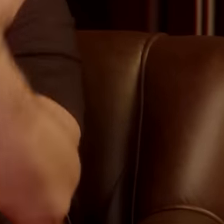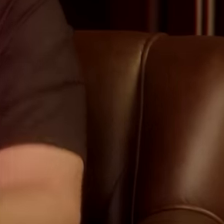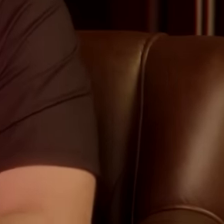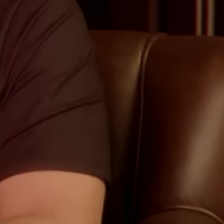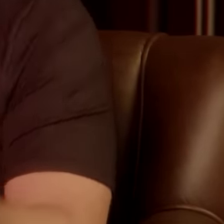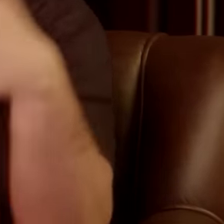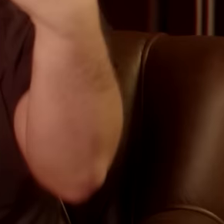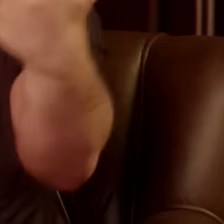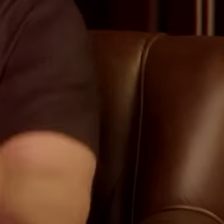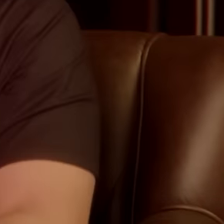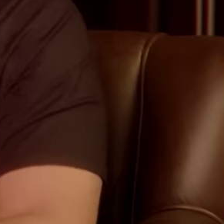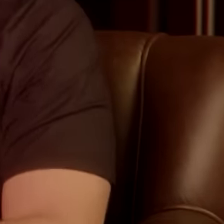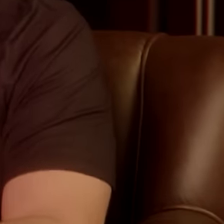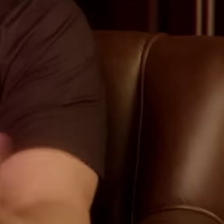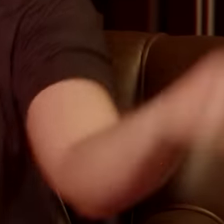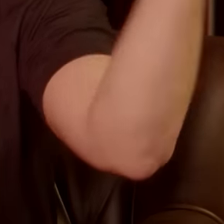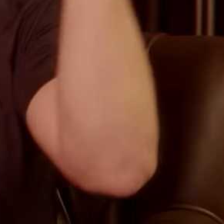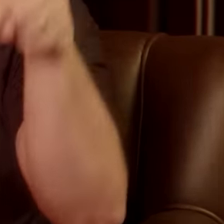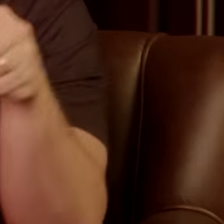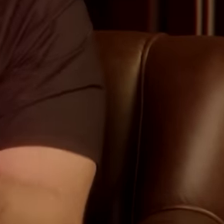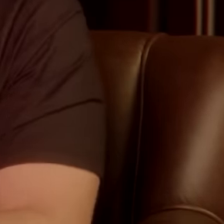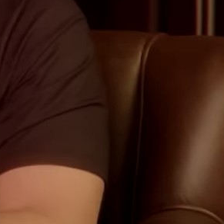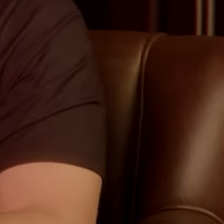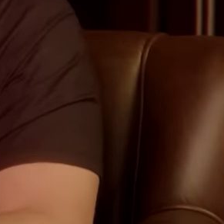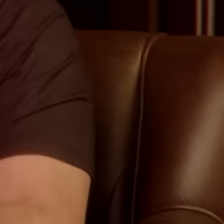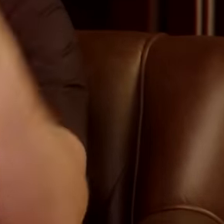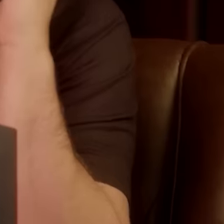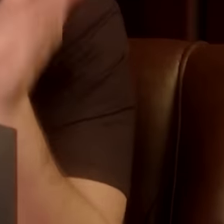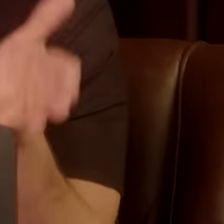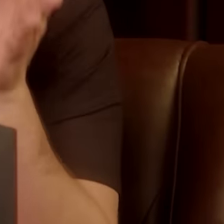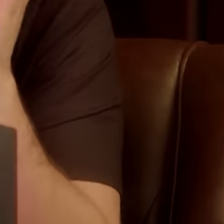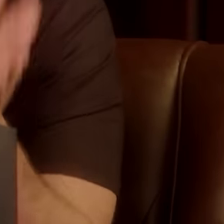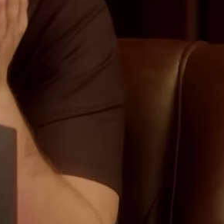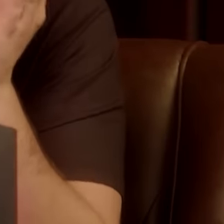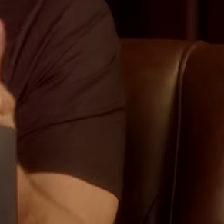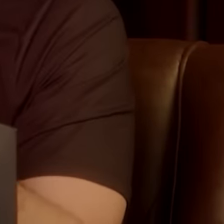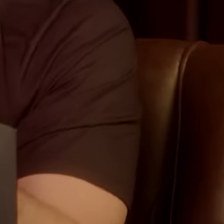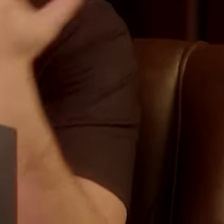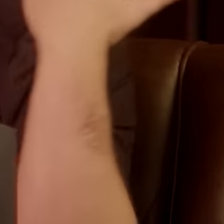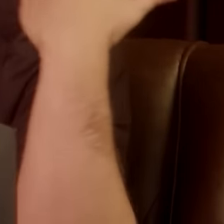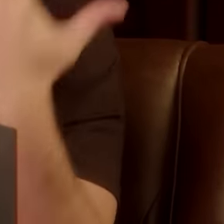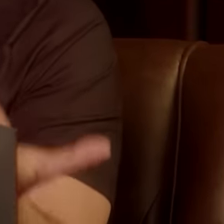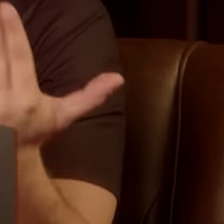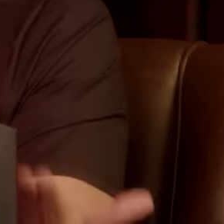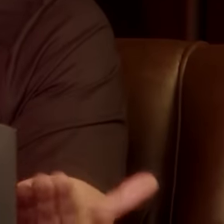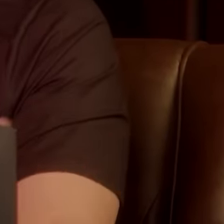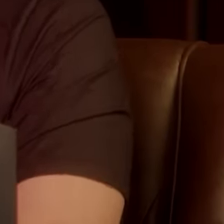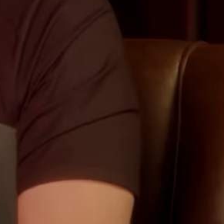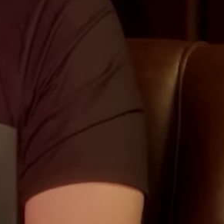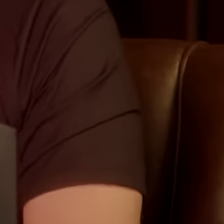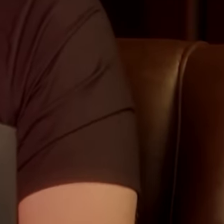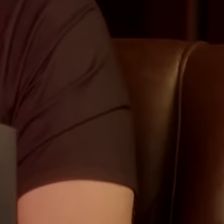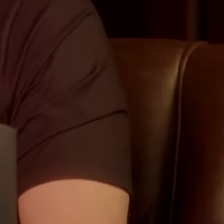um site onde você se diverte e pode ganhar dinheiro mas também pode perder dinheiro por isso que precisamos da sua responsabilidade você tem que ter mais de